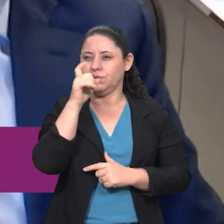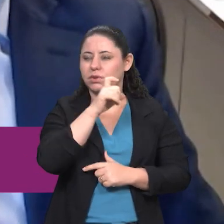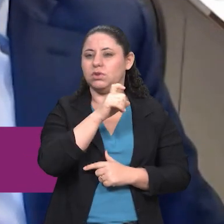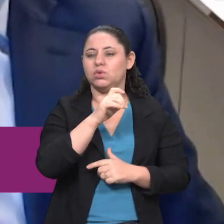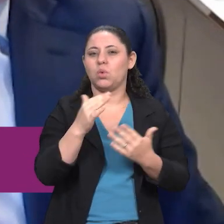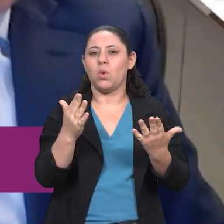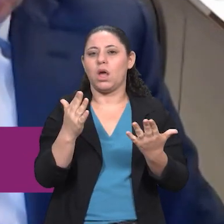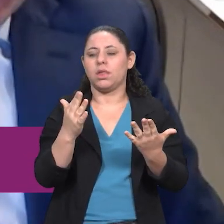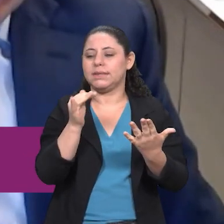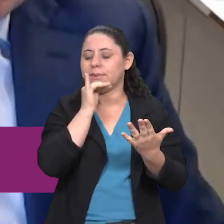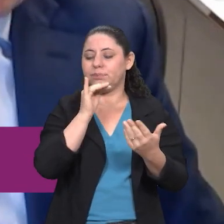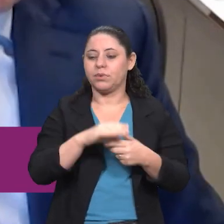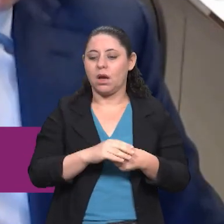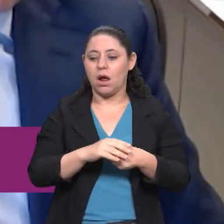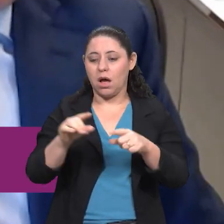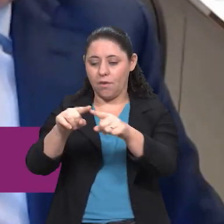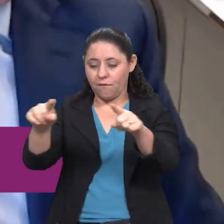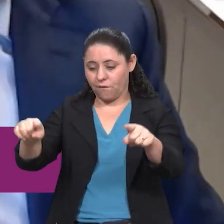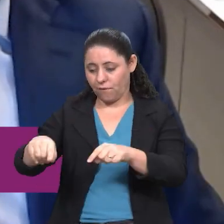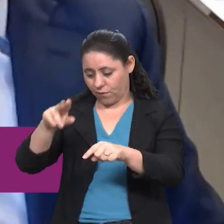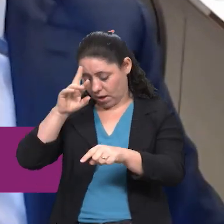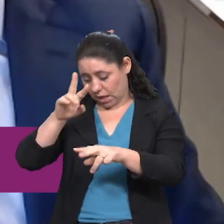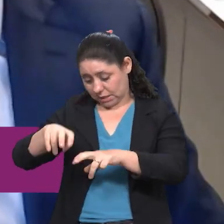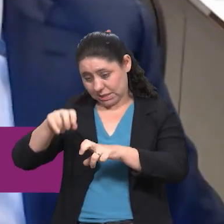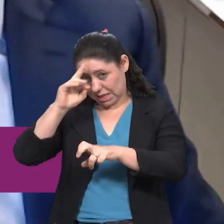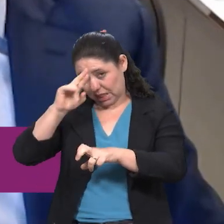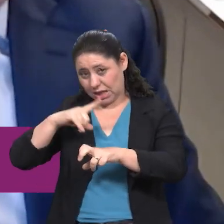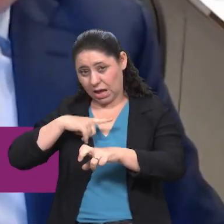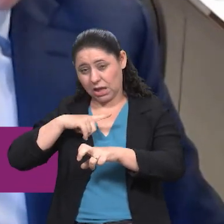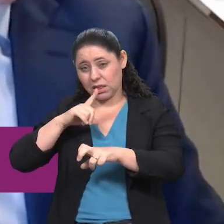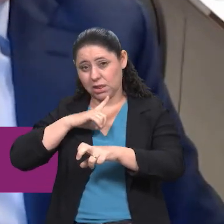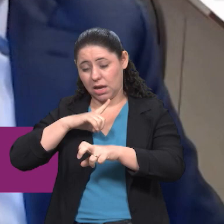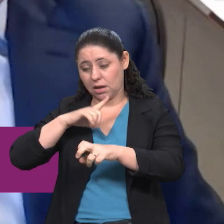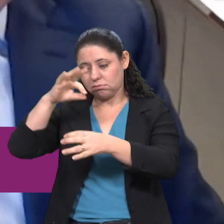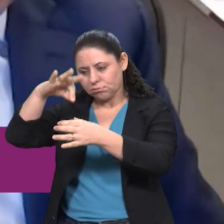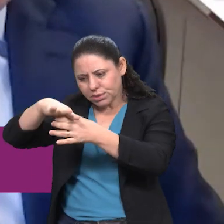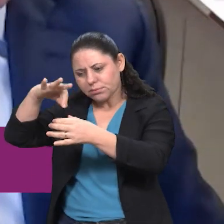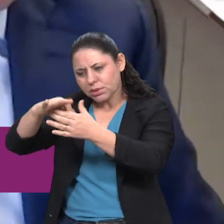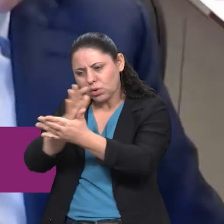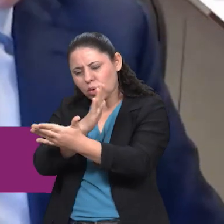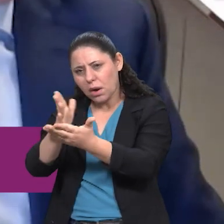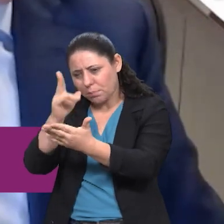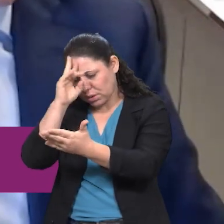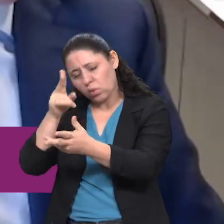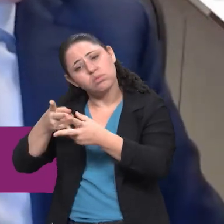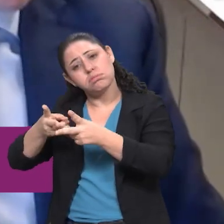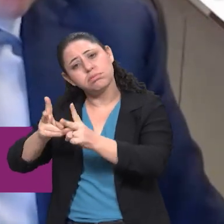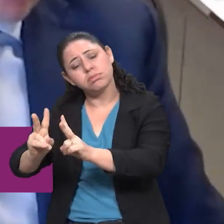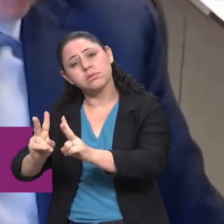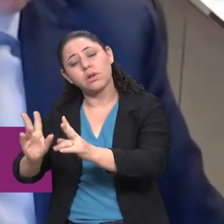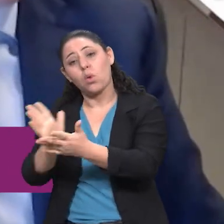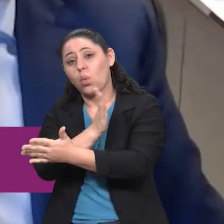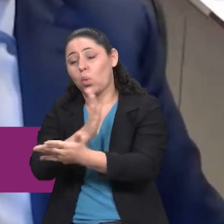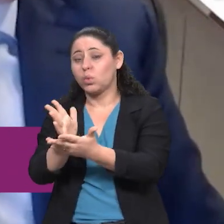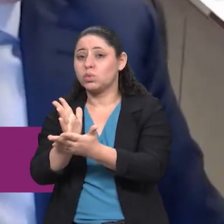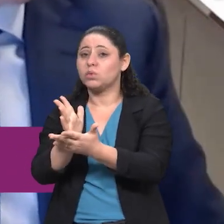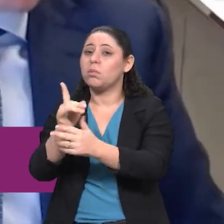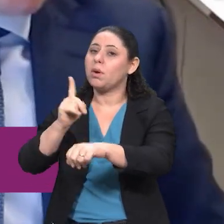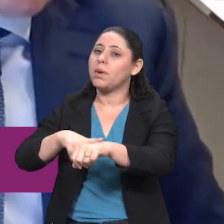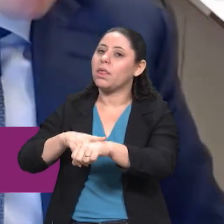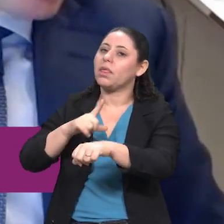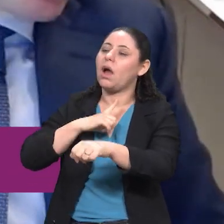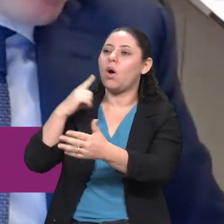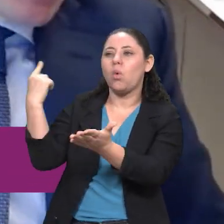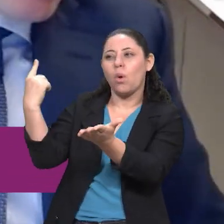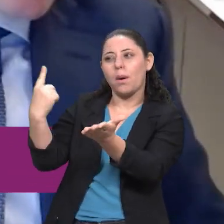ocupada continua sendo explorada por algum produtor. Em alguns momentos, há histórico de um eventual acordo de que os índios